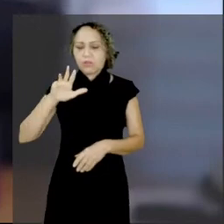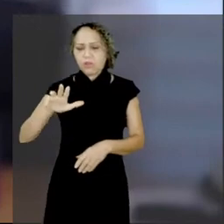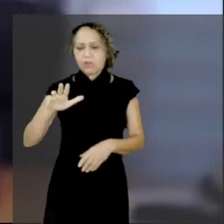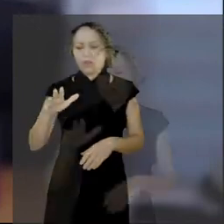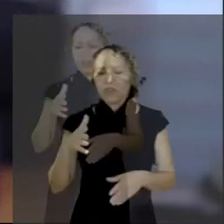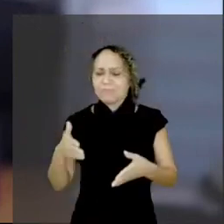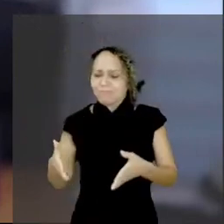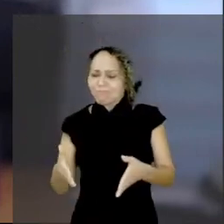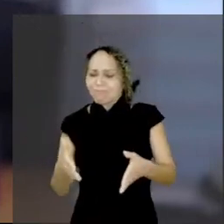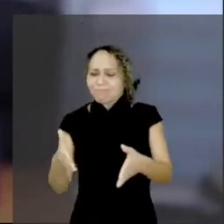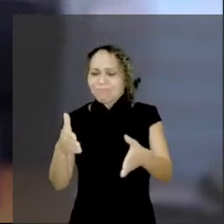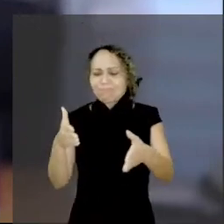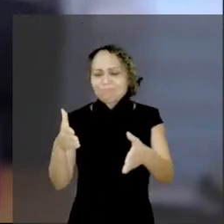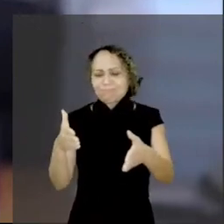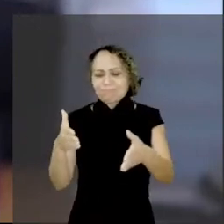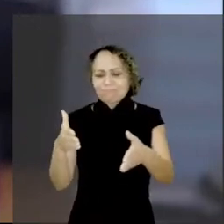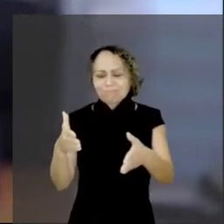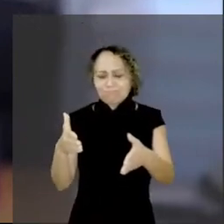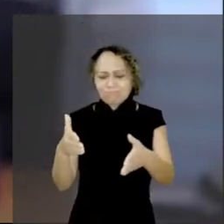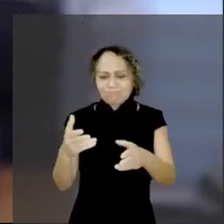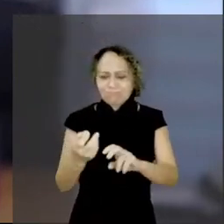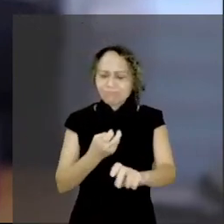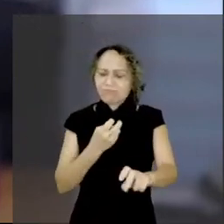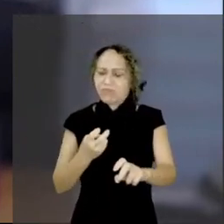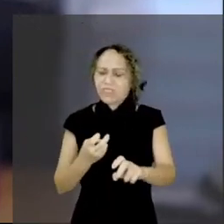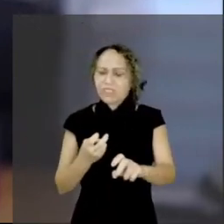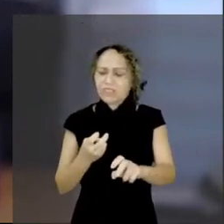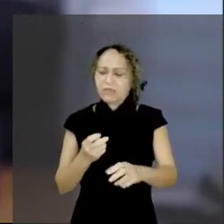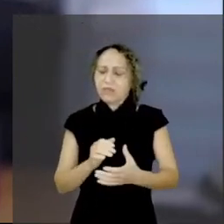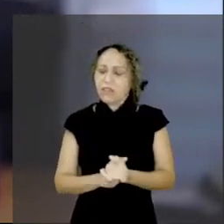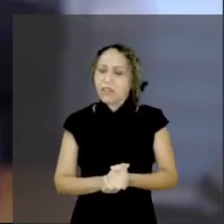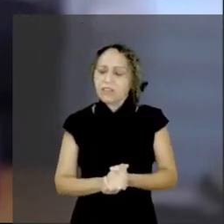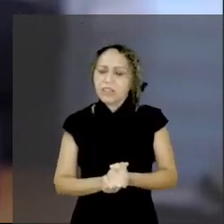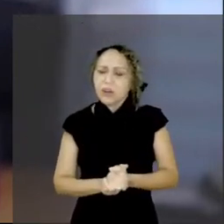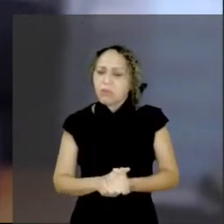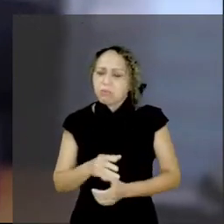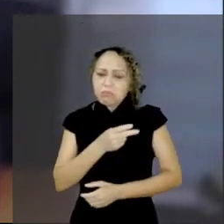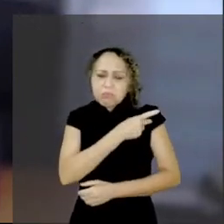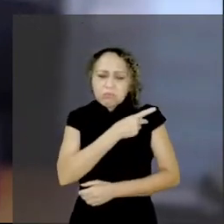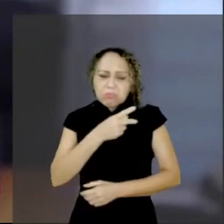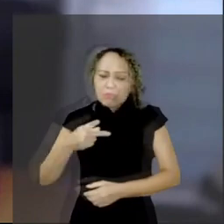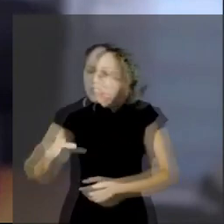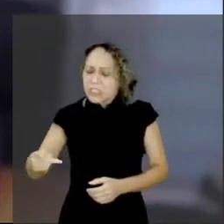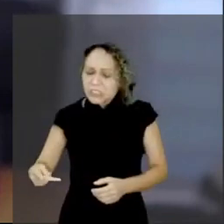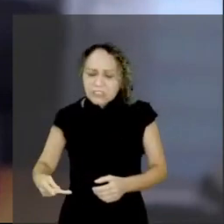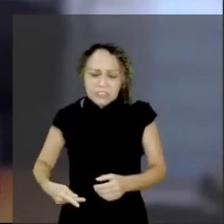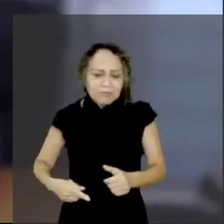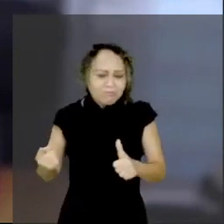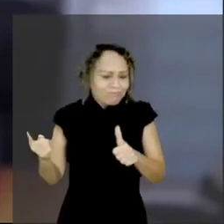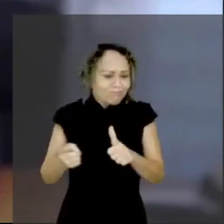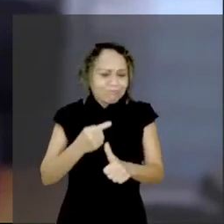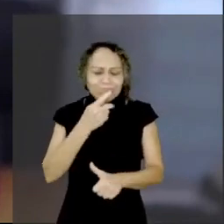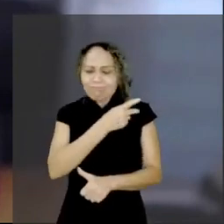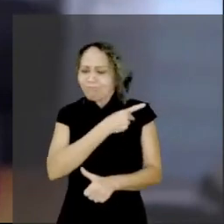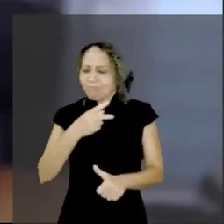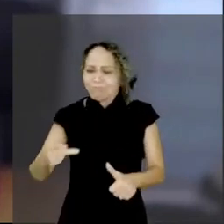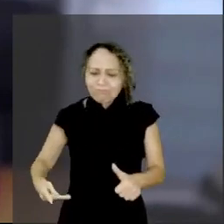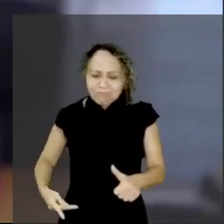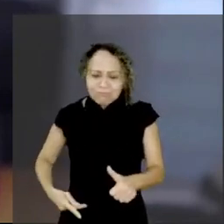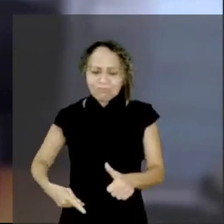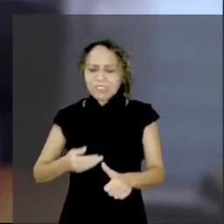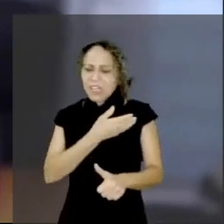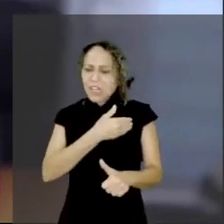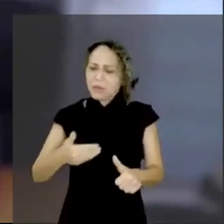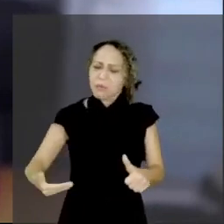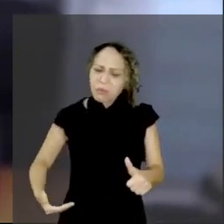de 1.400.000 pessoas da extrema pobreza de Minas Gerais. A gente não pode esquecer do 23, que a gente saiu de 23